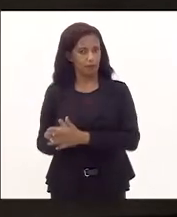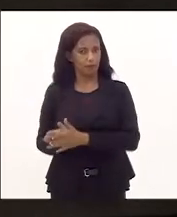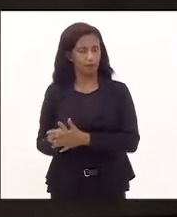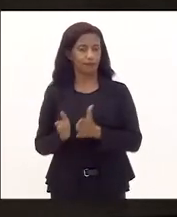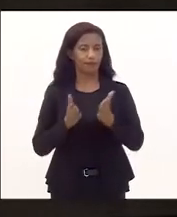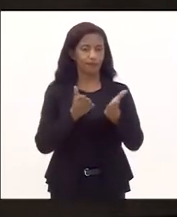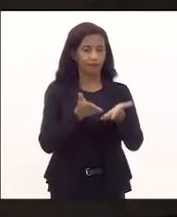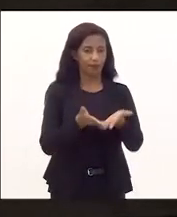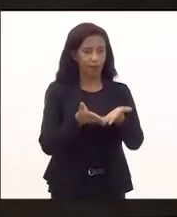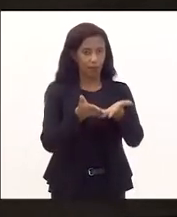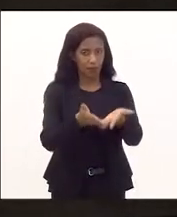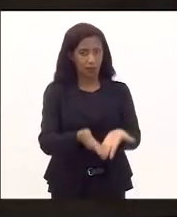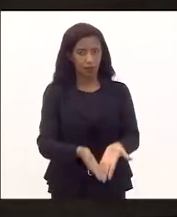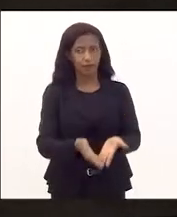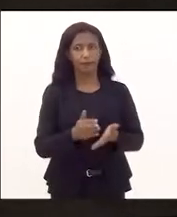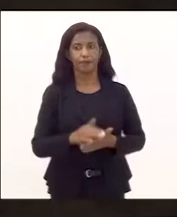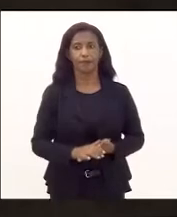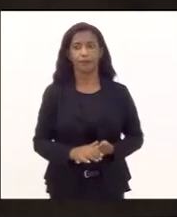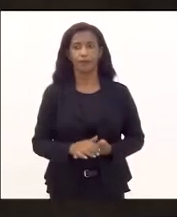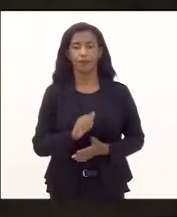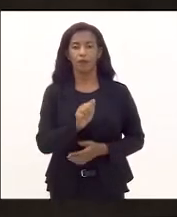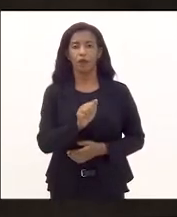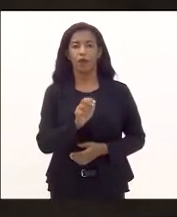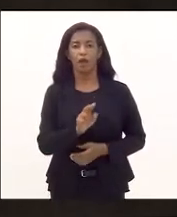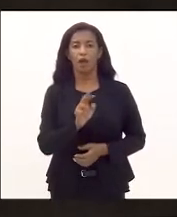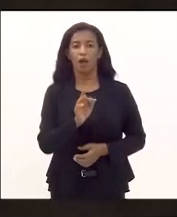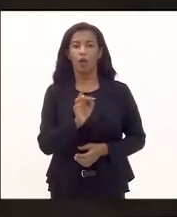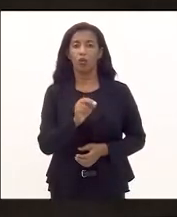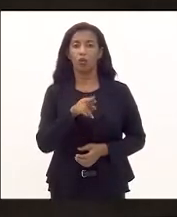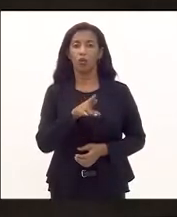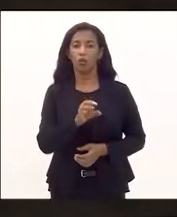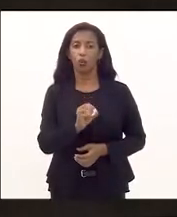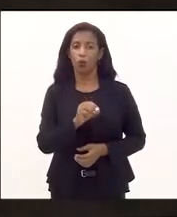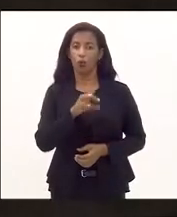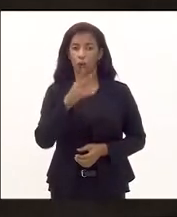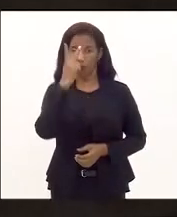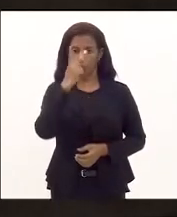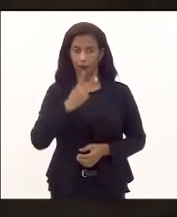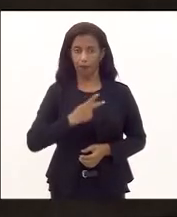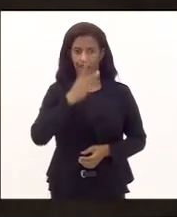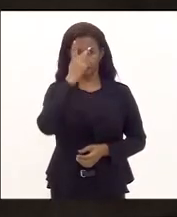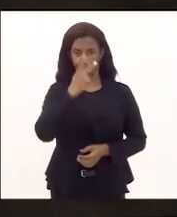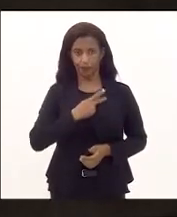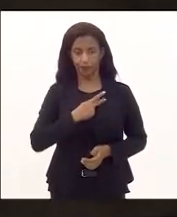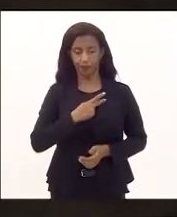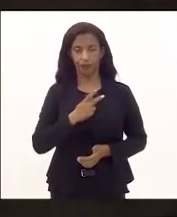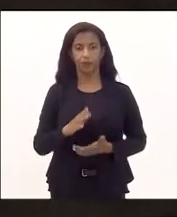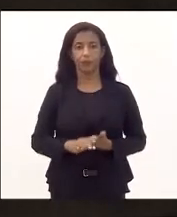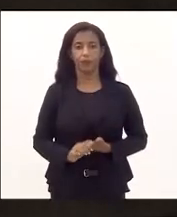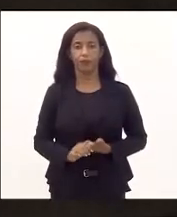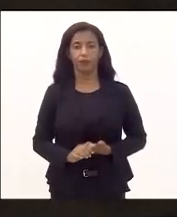ele está dando para o contribuinte autônomo. Entretanto,